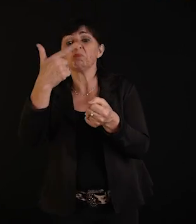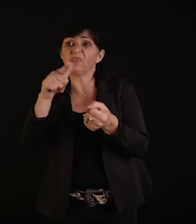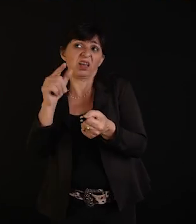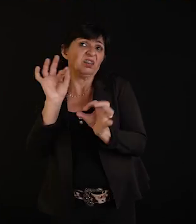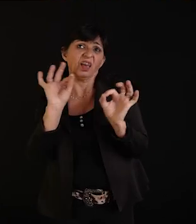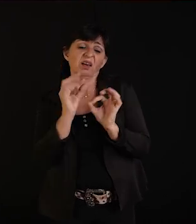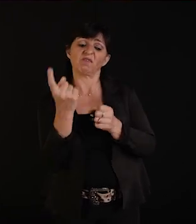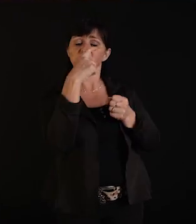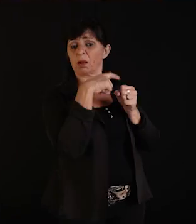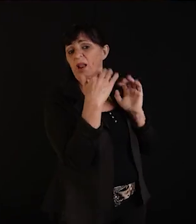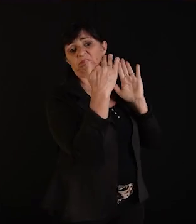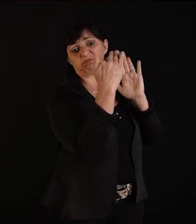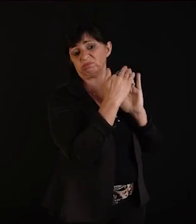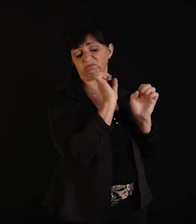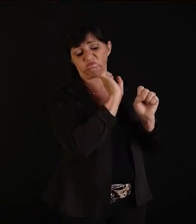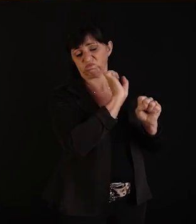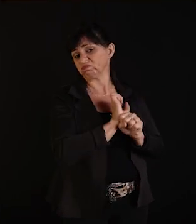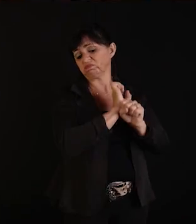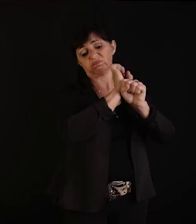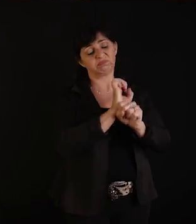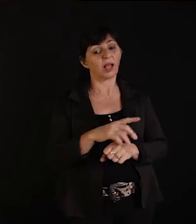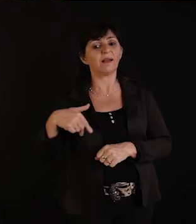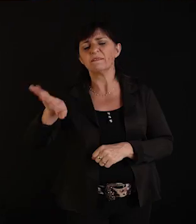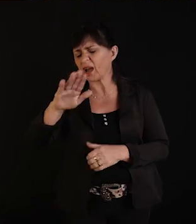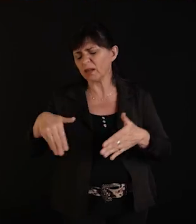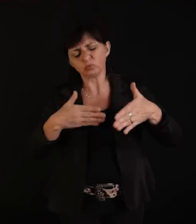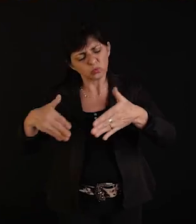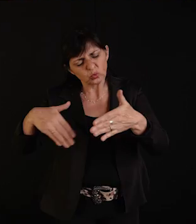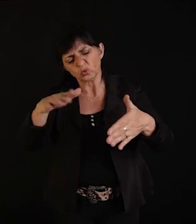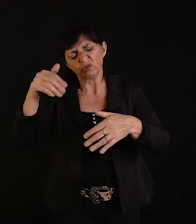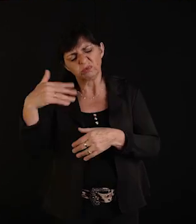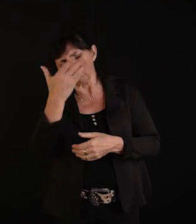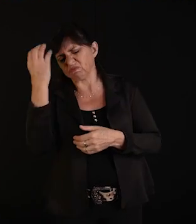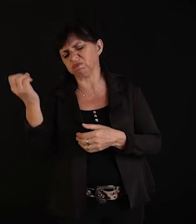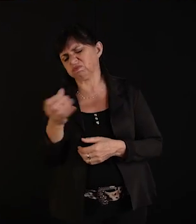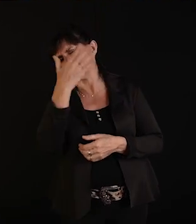tem pra quem voltar, só deixa a poeira pra trás.